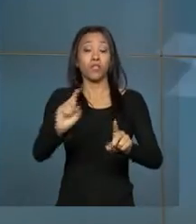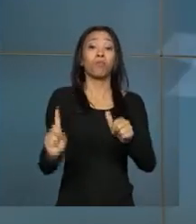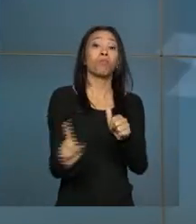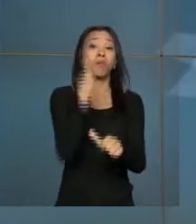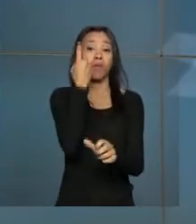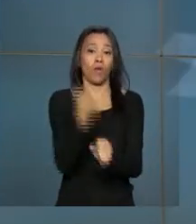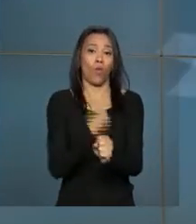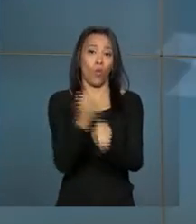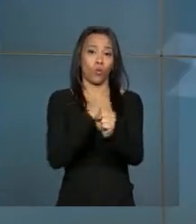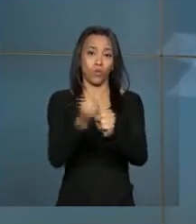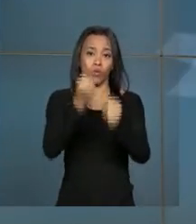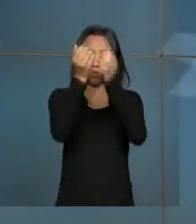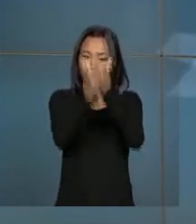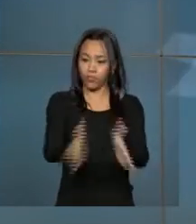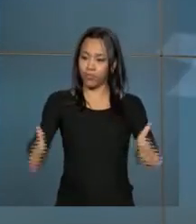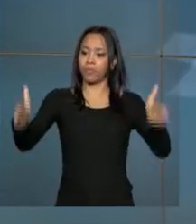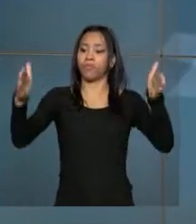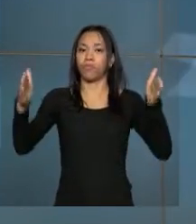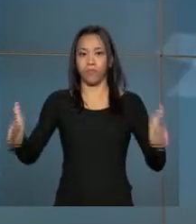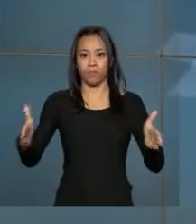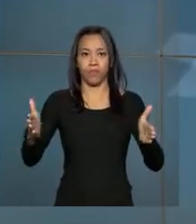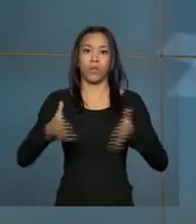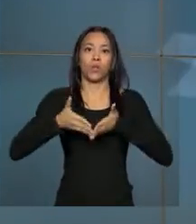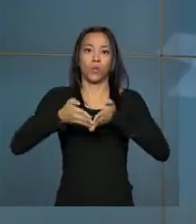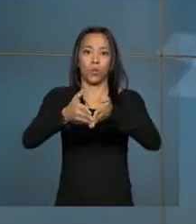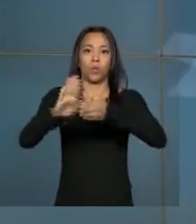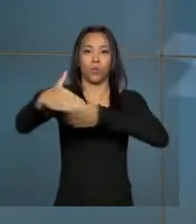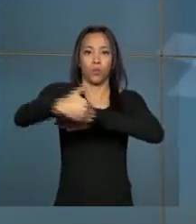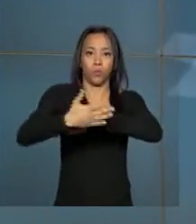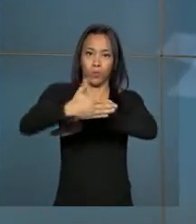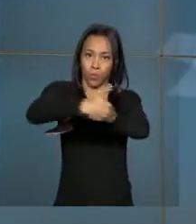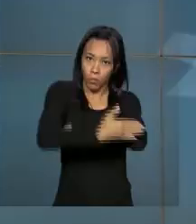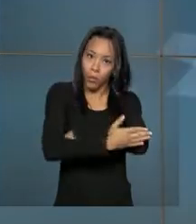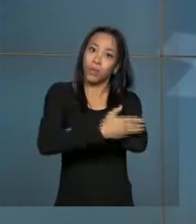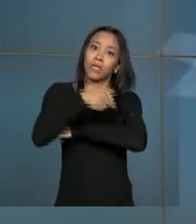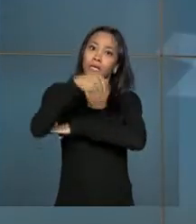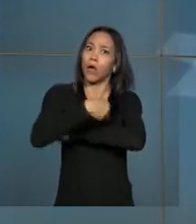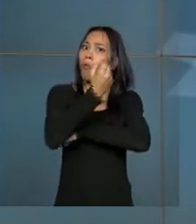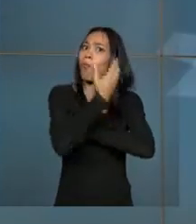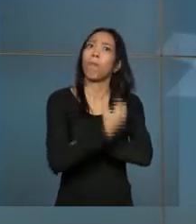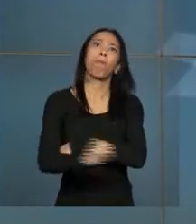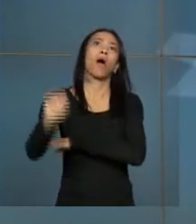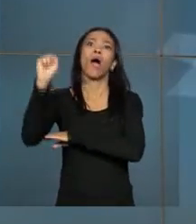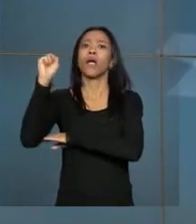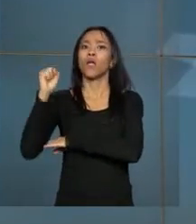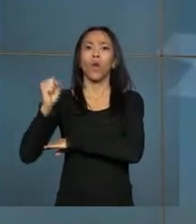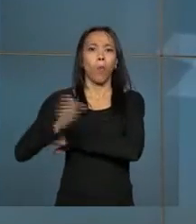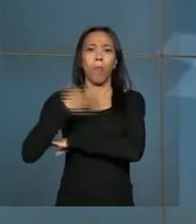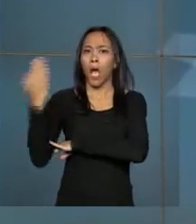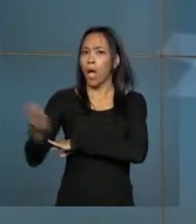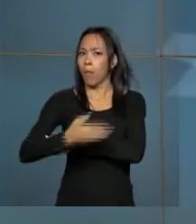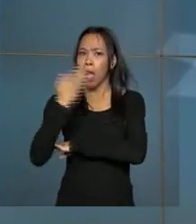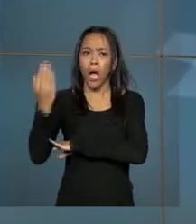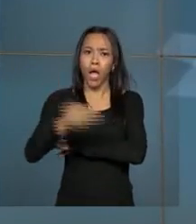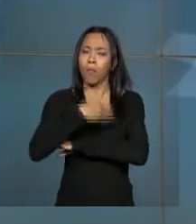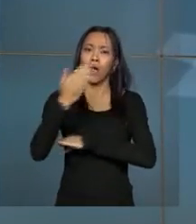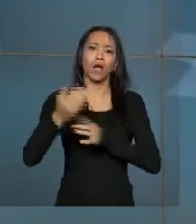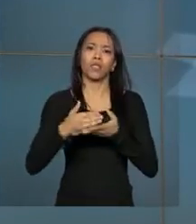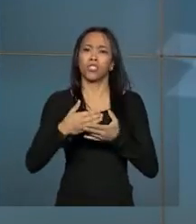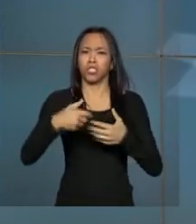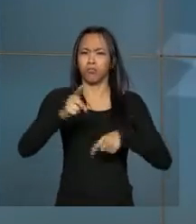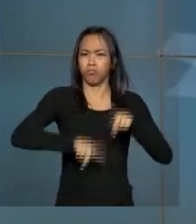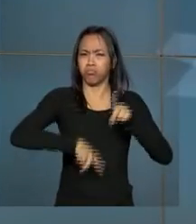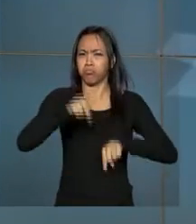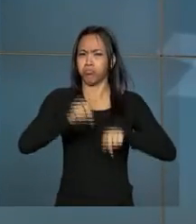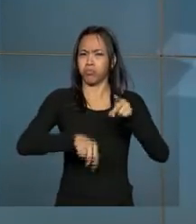do porto. Os terminais concluídos passam a ter o maior cais contínuo de movimentação de contêineres e veículos da